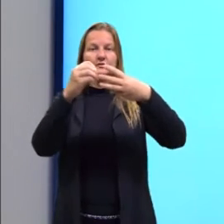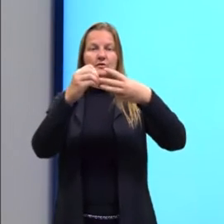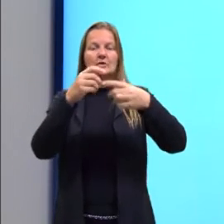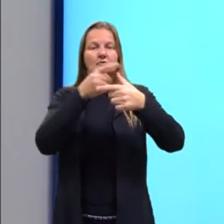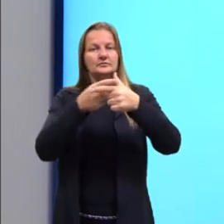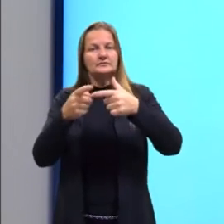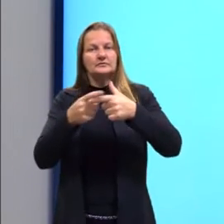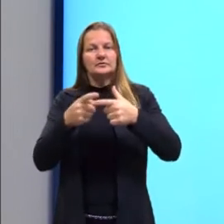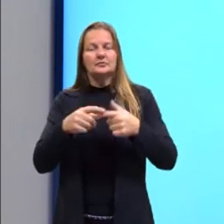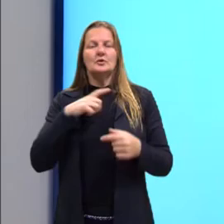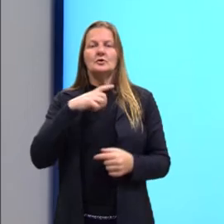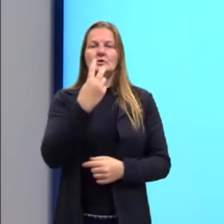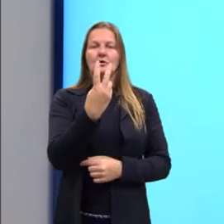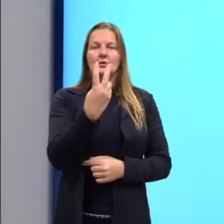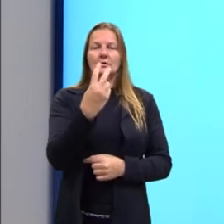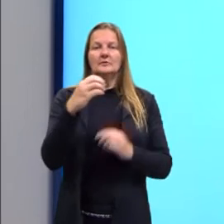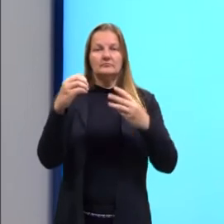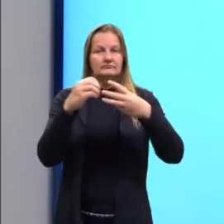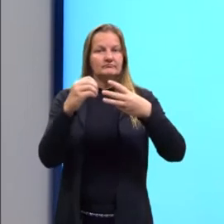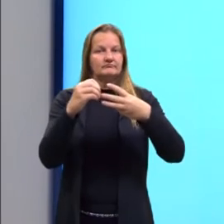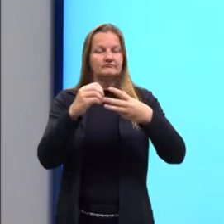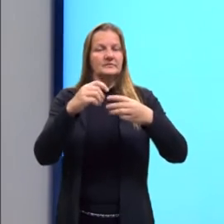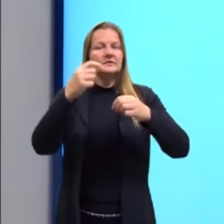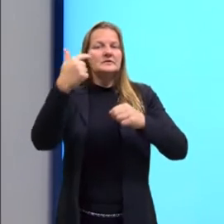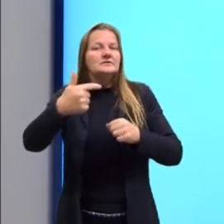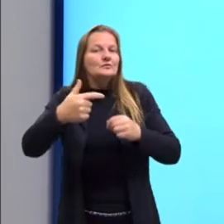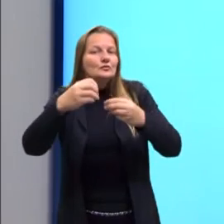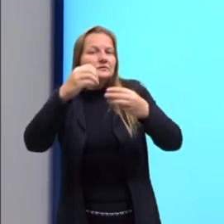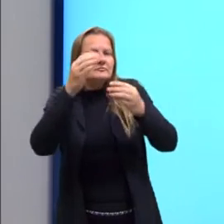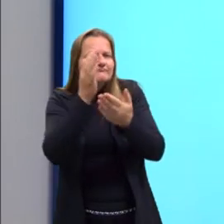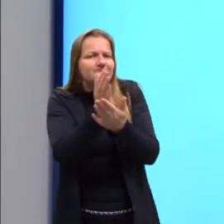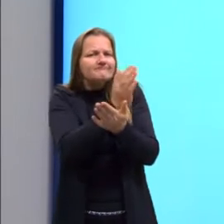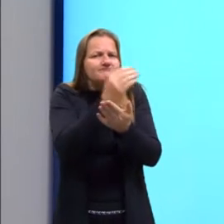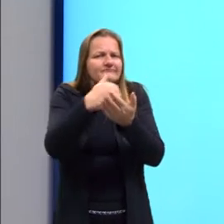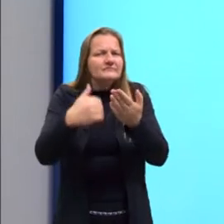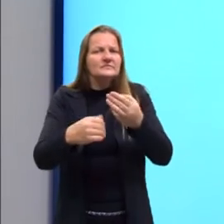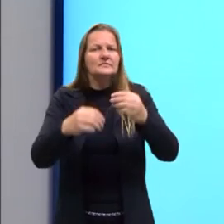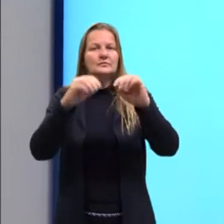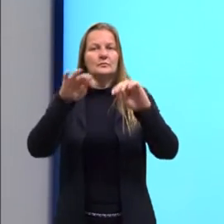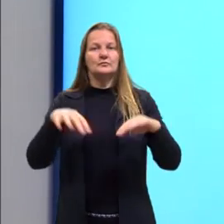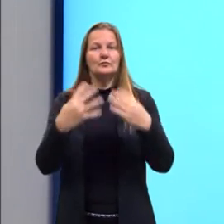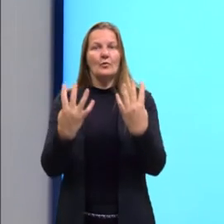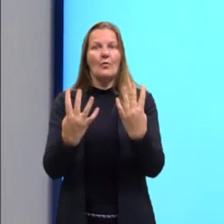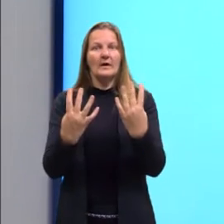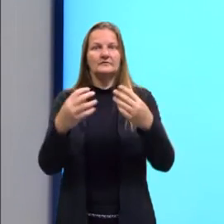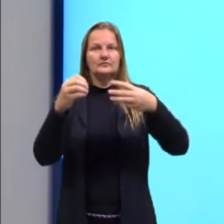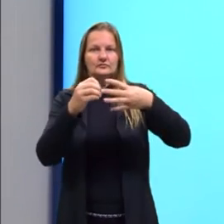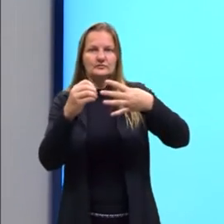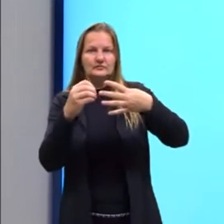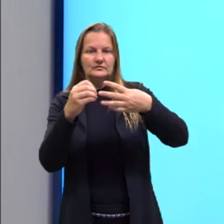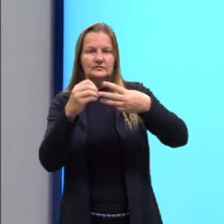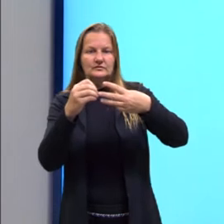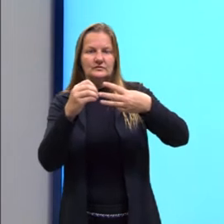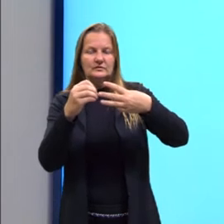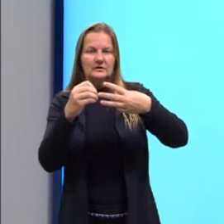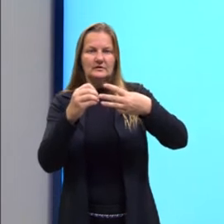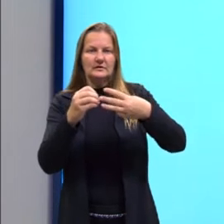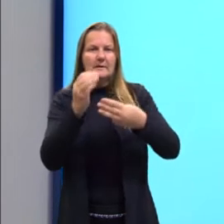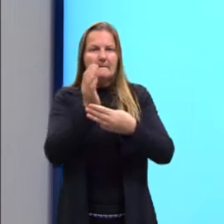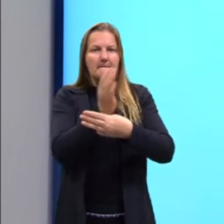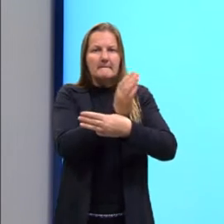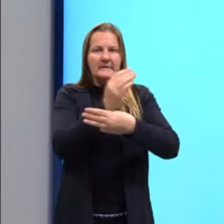divisão formam-se duas é luz na segunda divisão formam-se quatro células com a metade do número